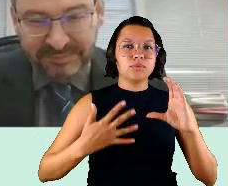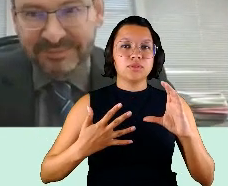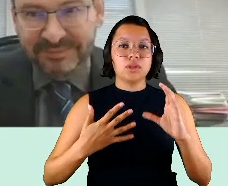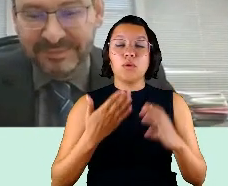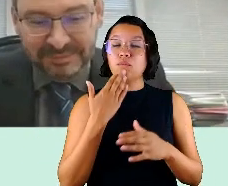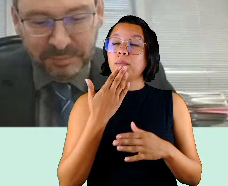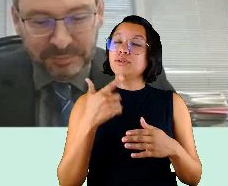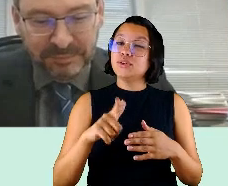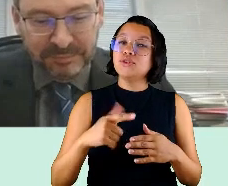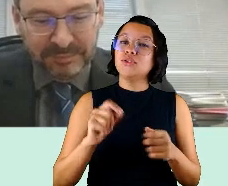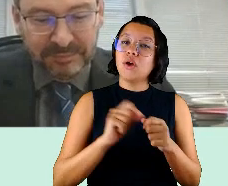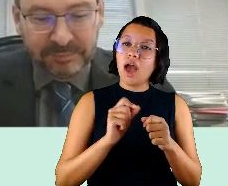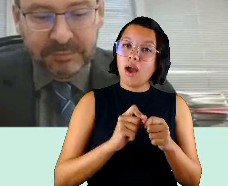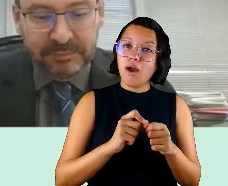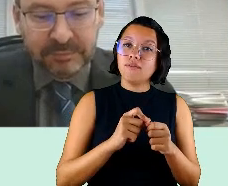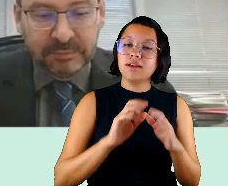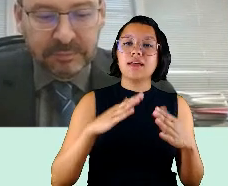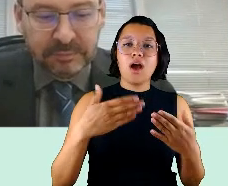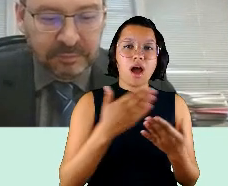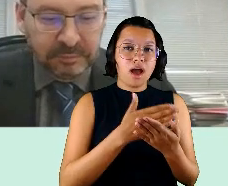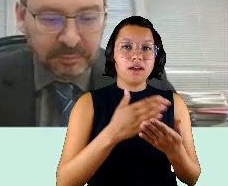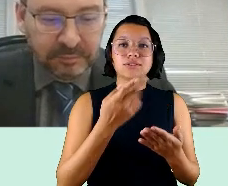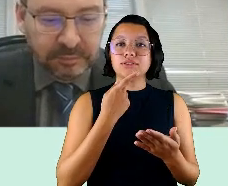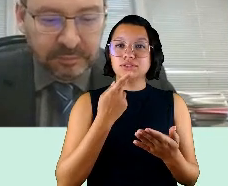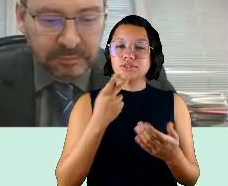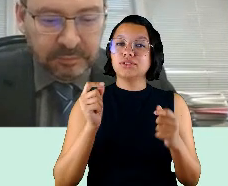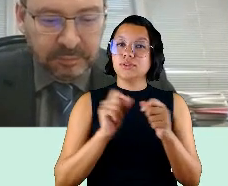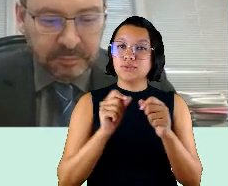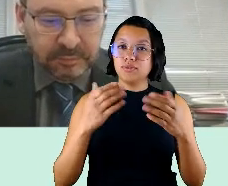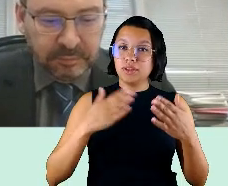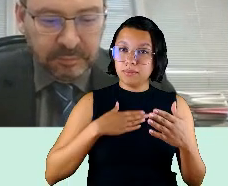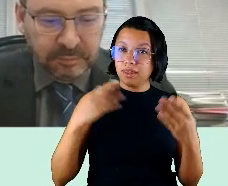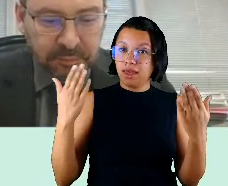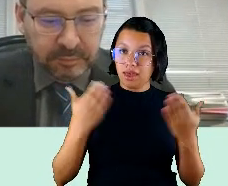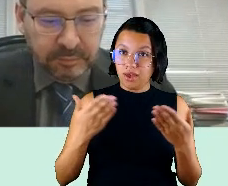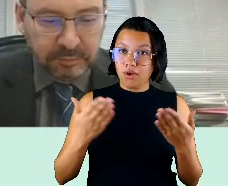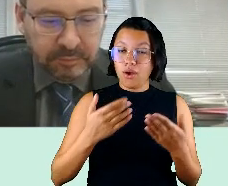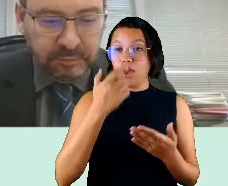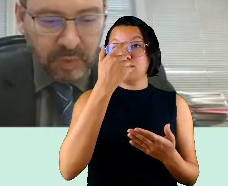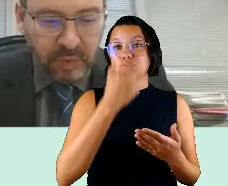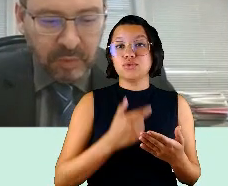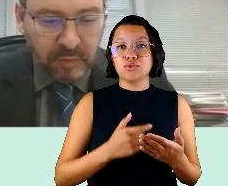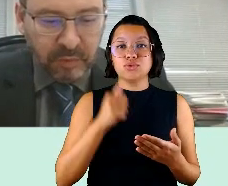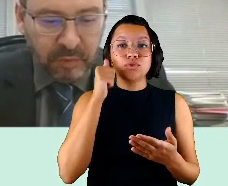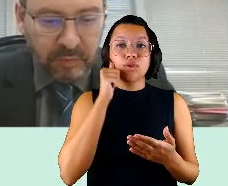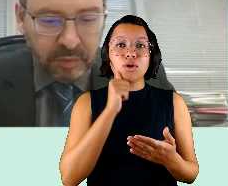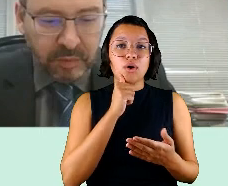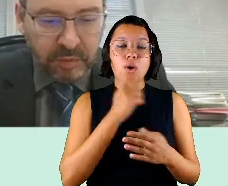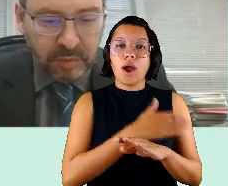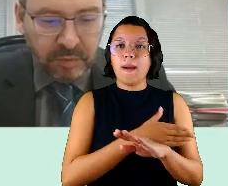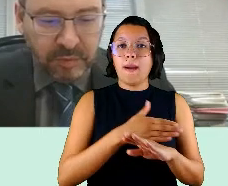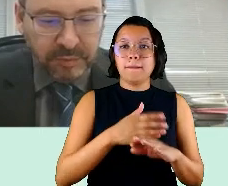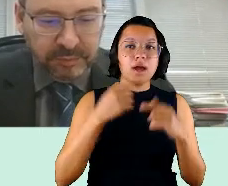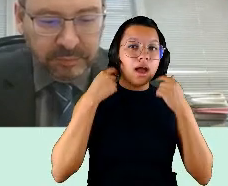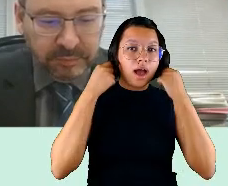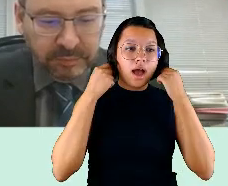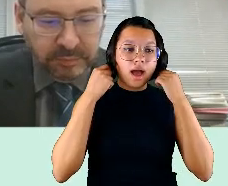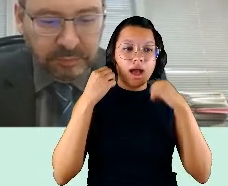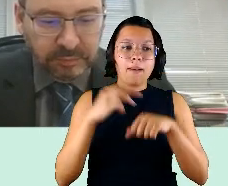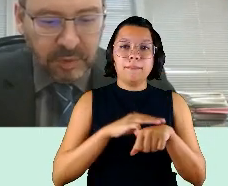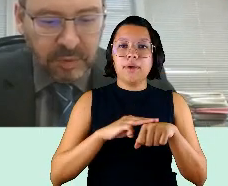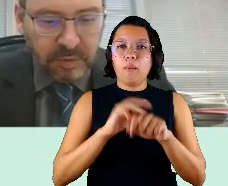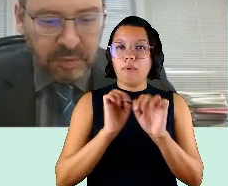início de sua fala. Eu farei a minha agora. Eu sou uma mulher branca, de cabelos